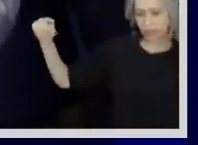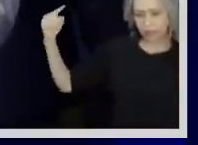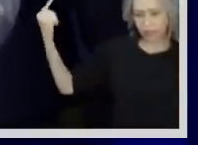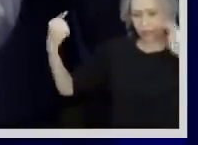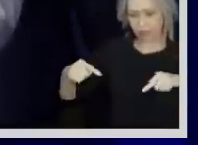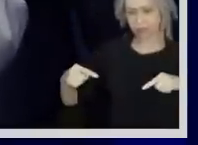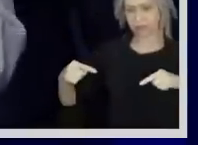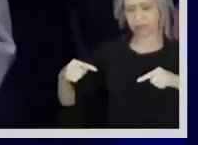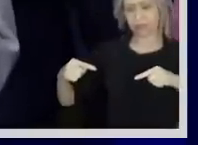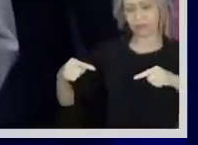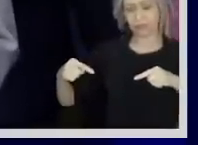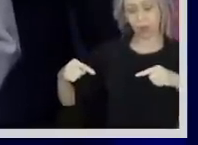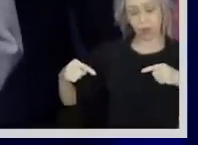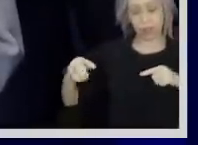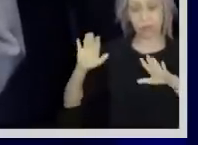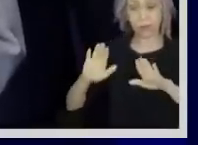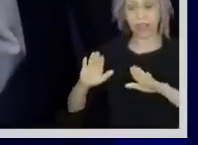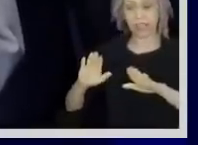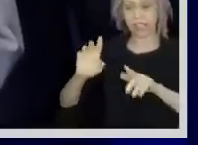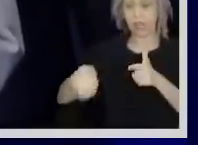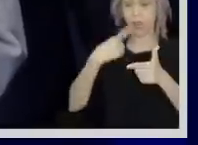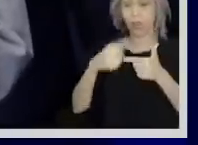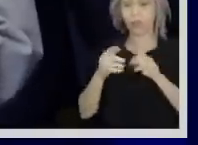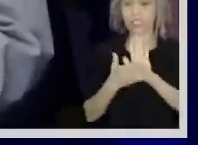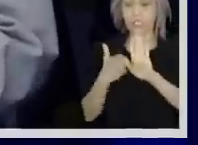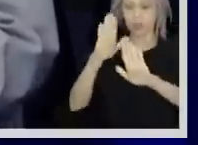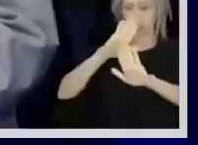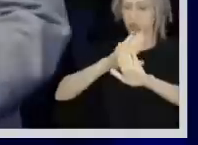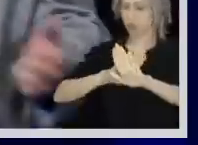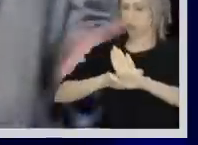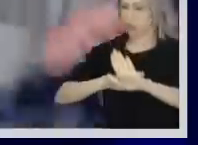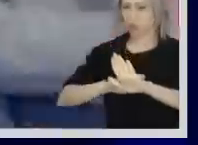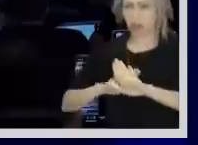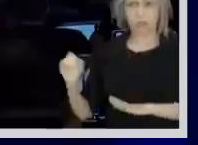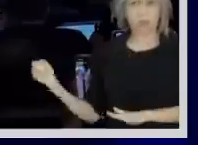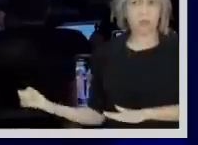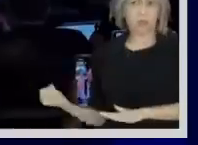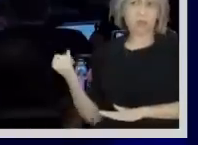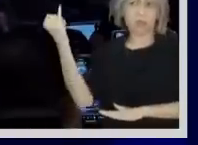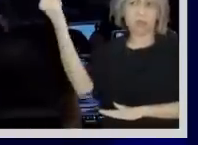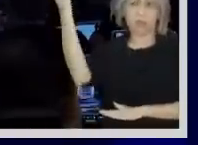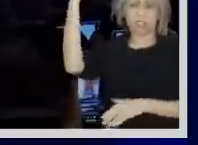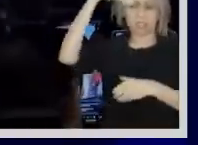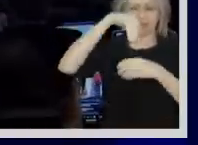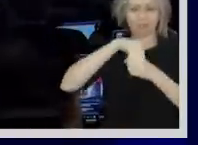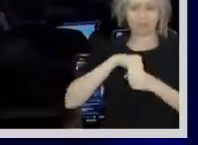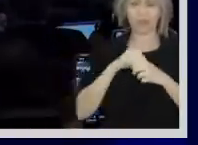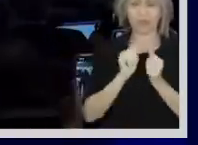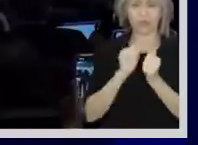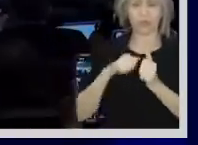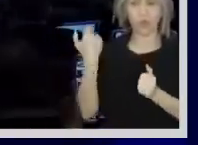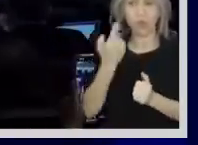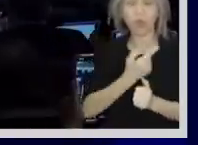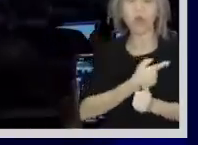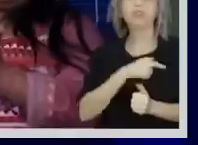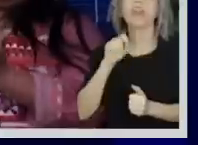de caciques lá do norte e nordeste do nosso país. E a gente tem o MDB da Simone Tebet, que é aquele MDB que era mais próximo da direita, que era